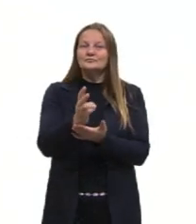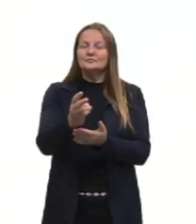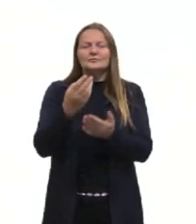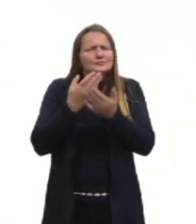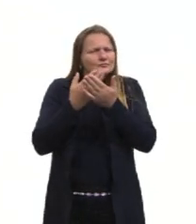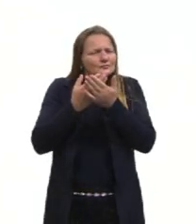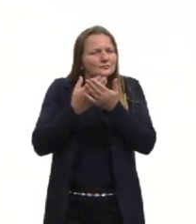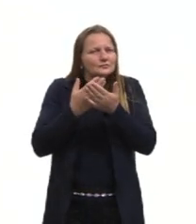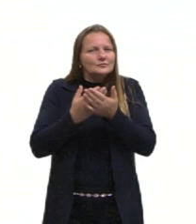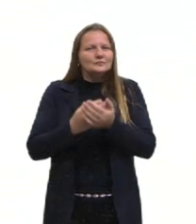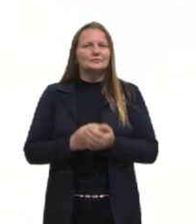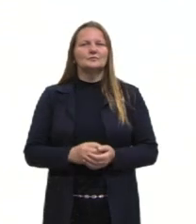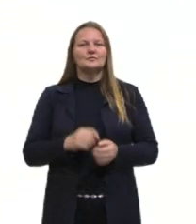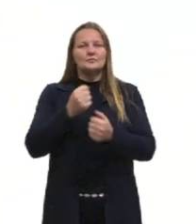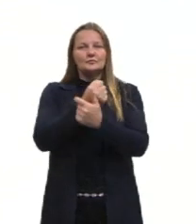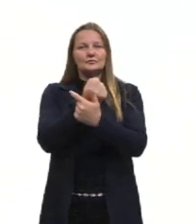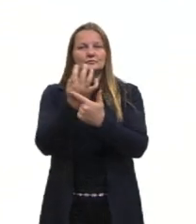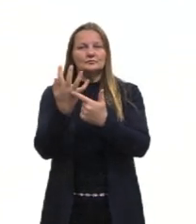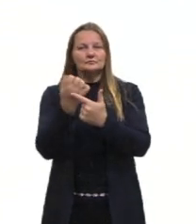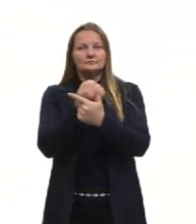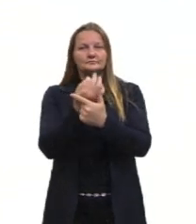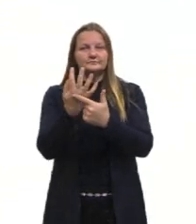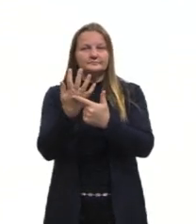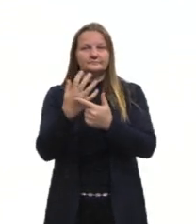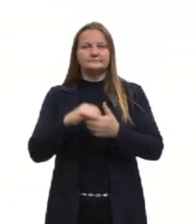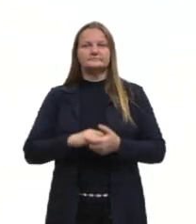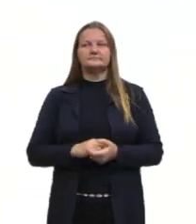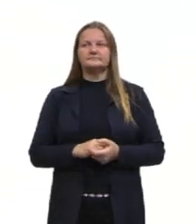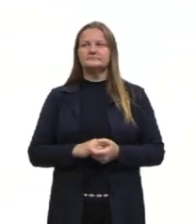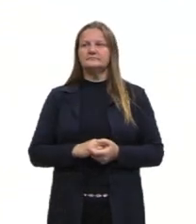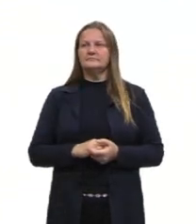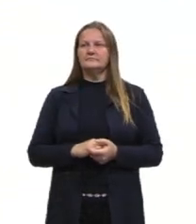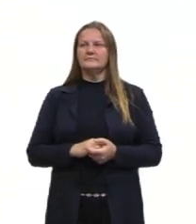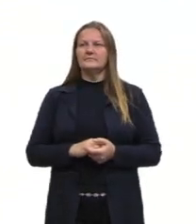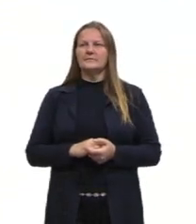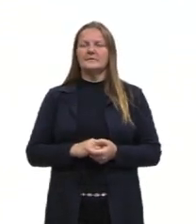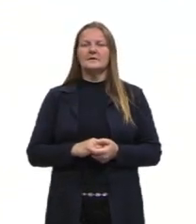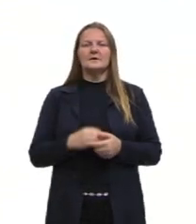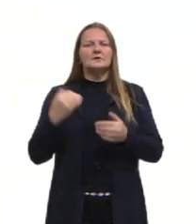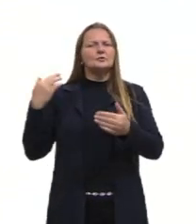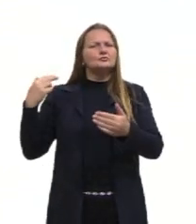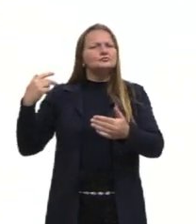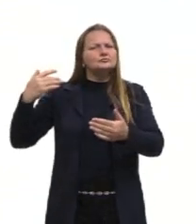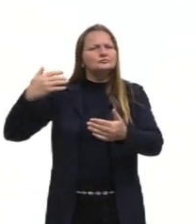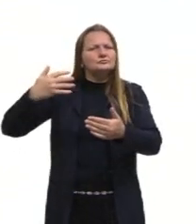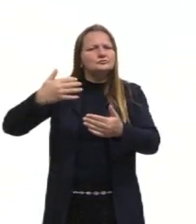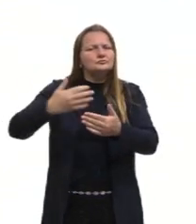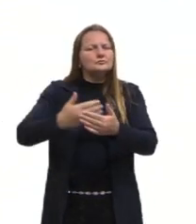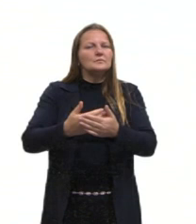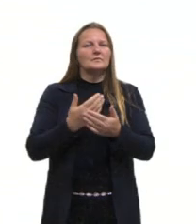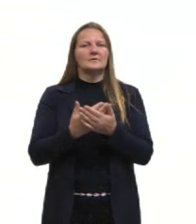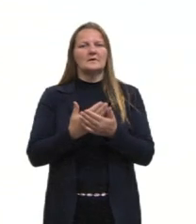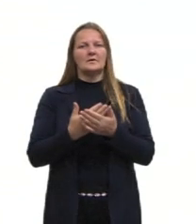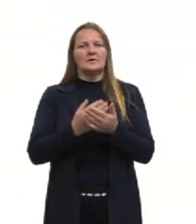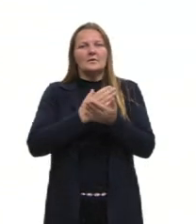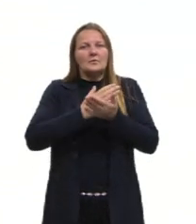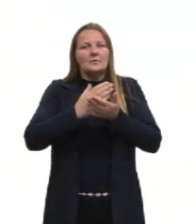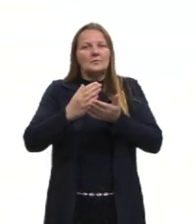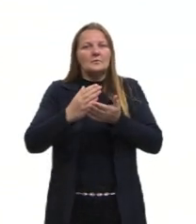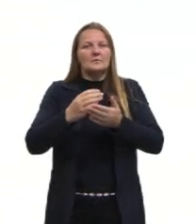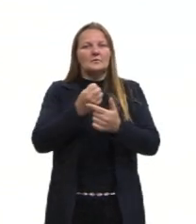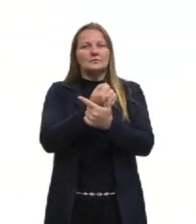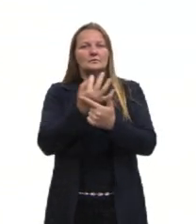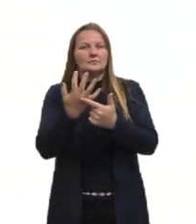estudos algébricos né Nós estamos aí vindo de uma sequência aulas onde nós iniciamos então